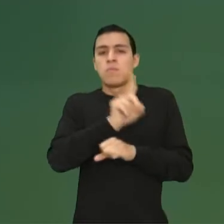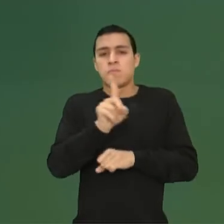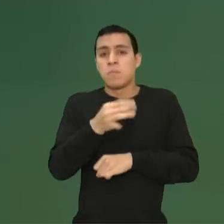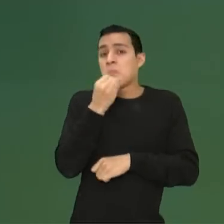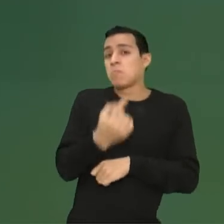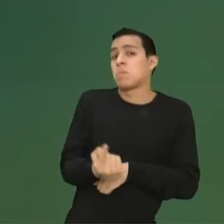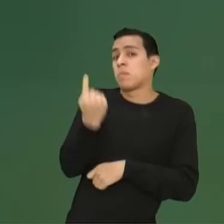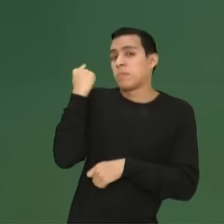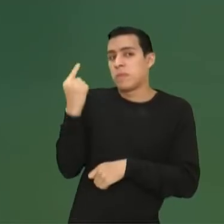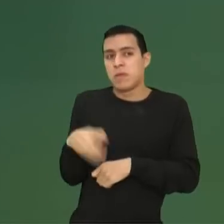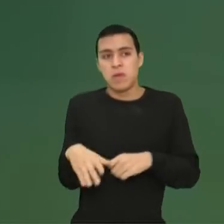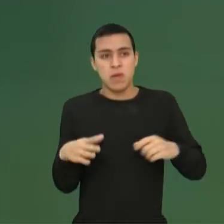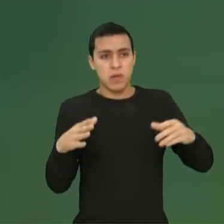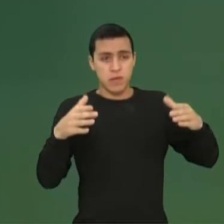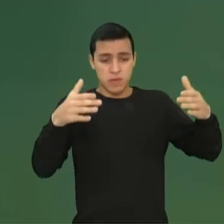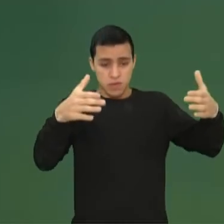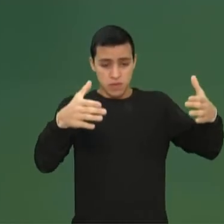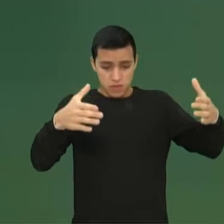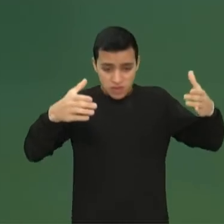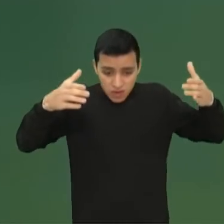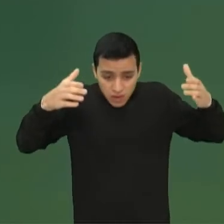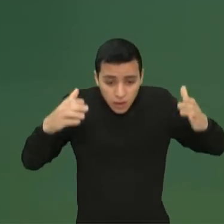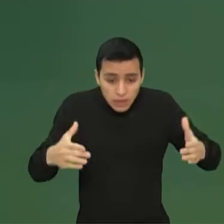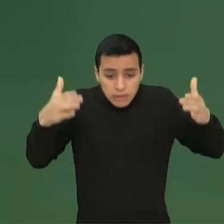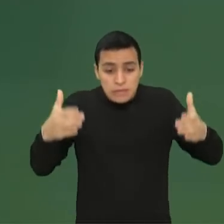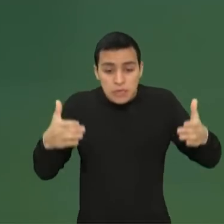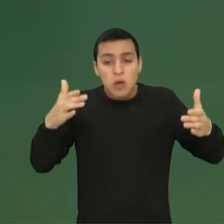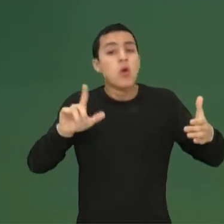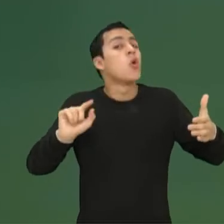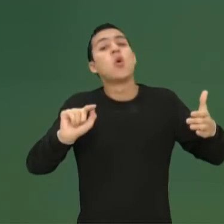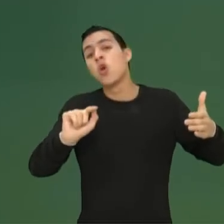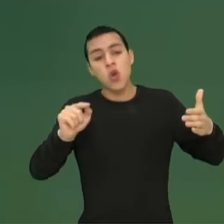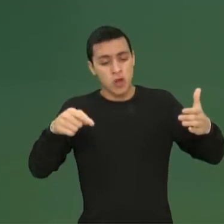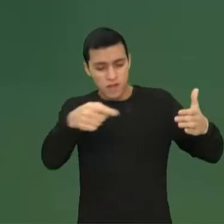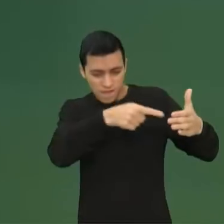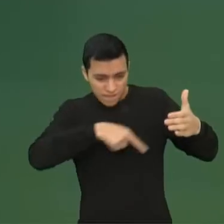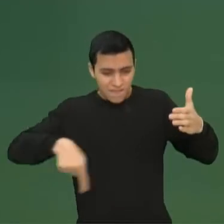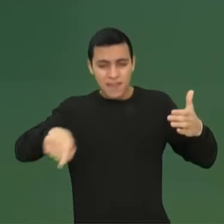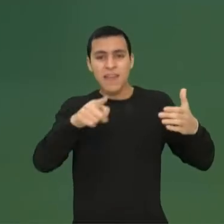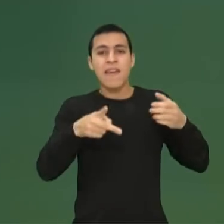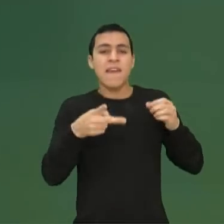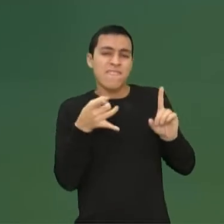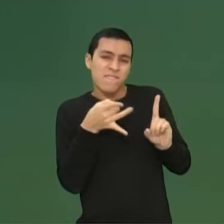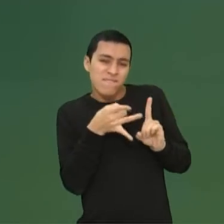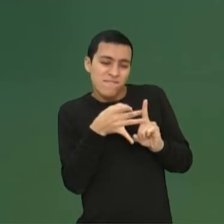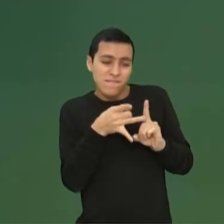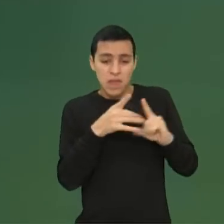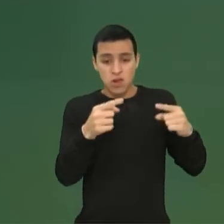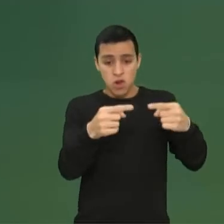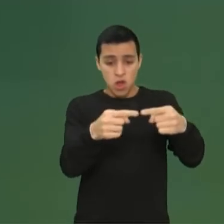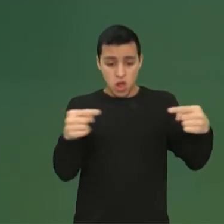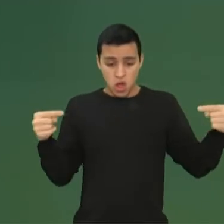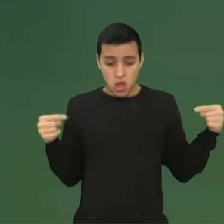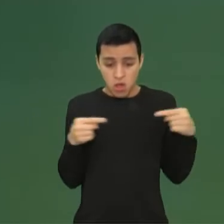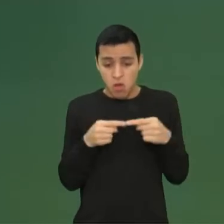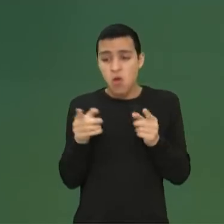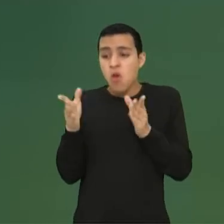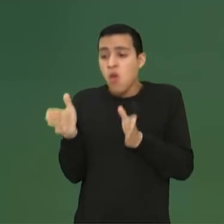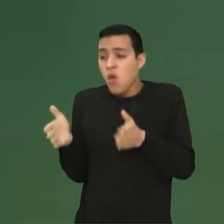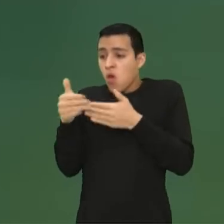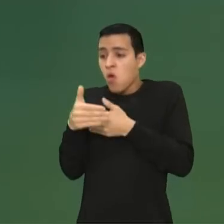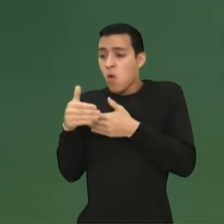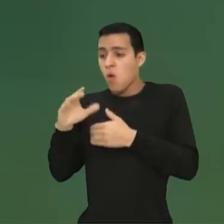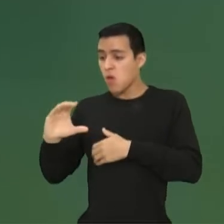exemplo. Eu coloquei dentro desse recipiente de vidro com formato cilíndrico um cubo